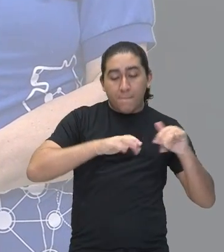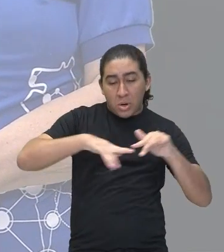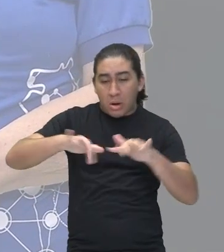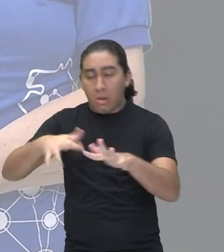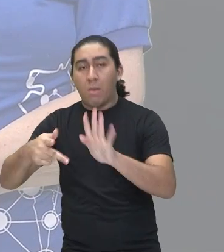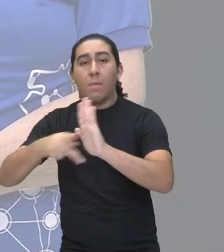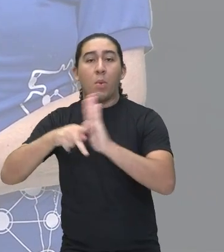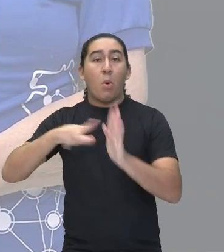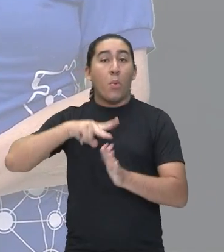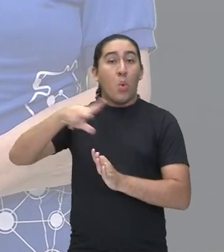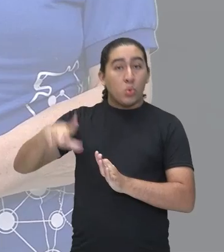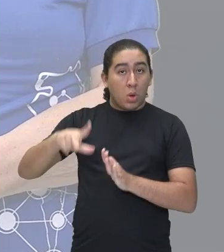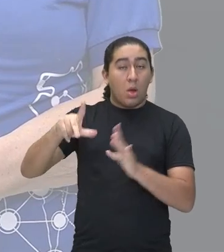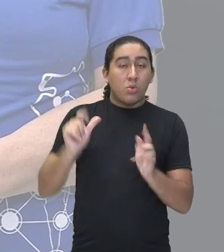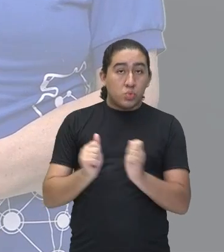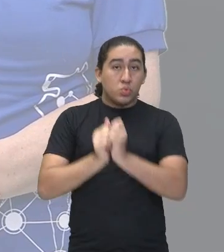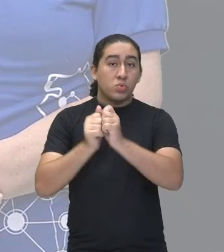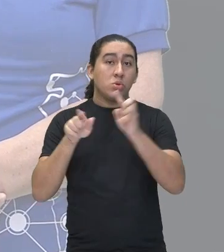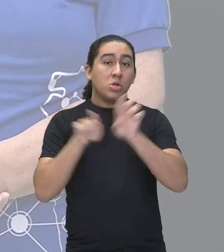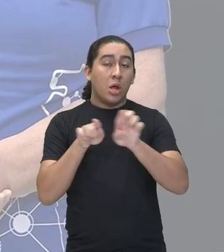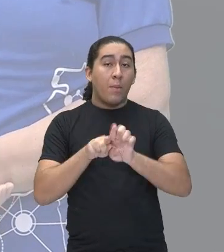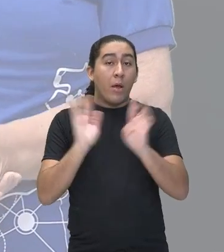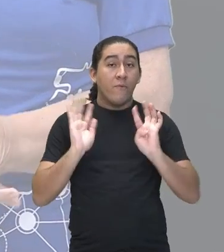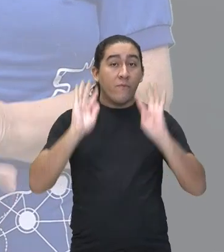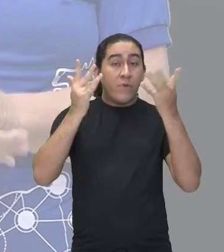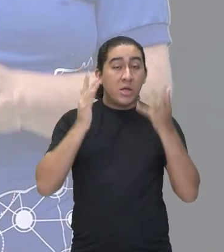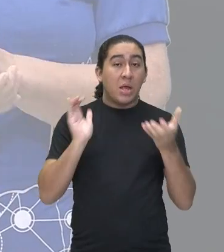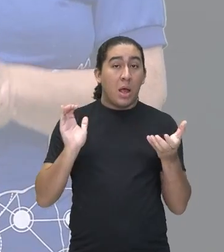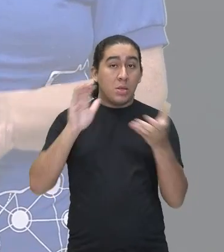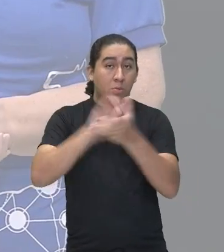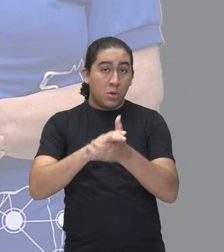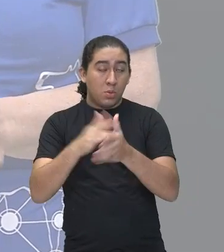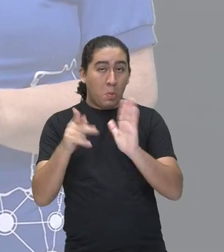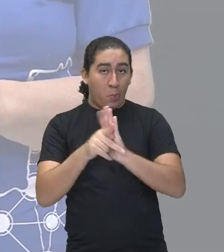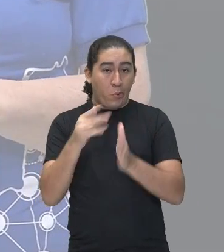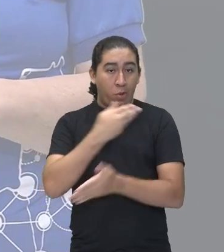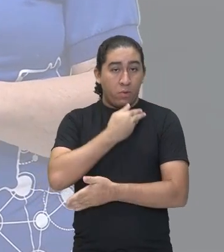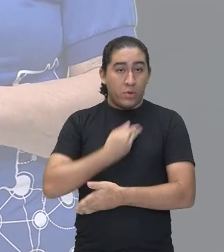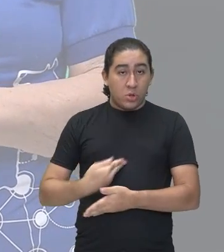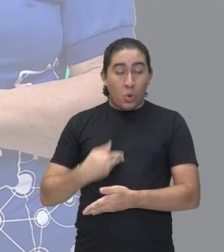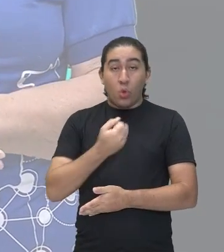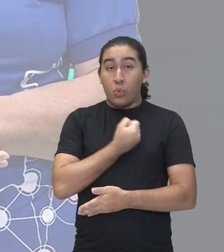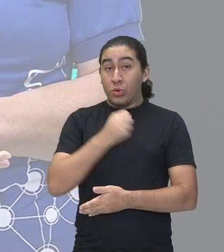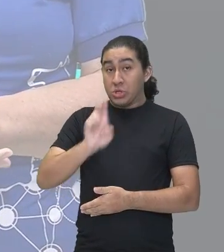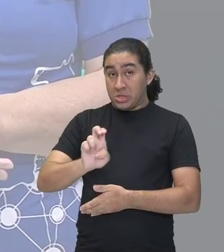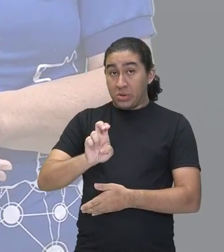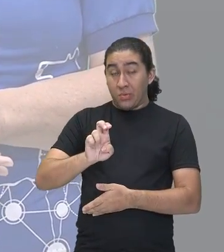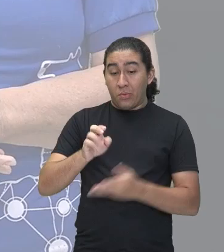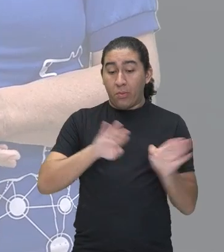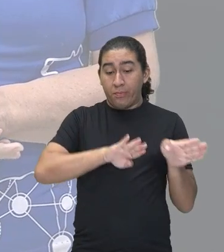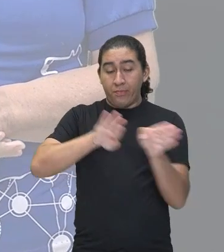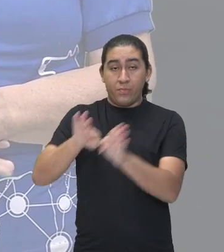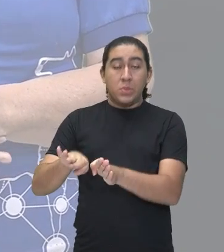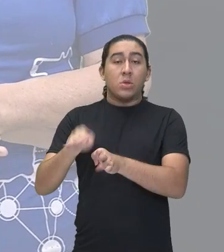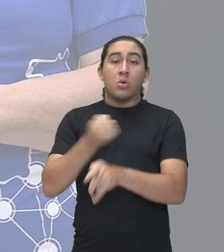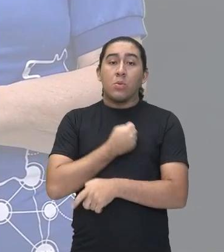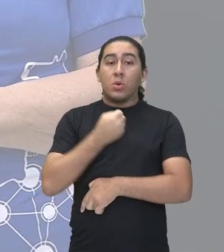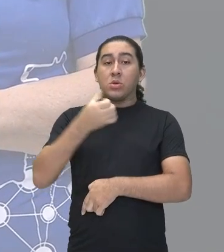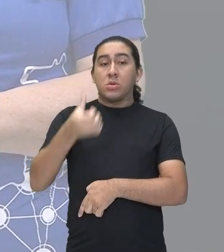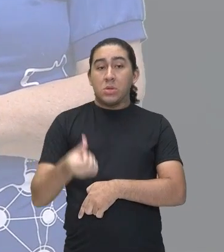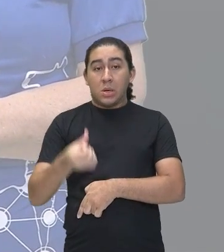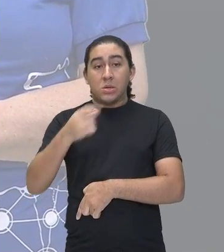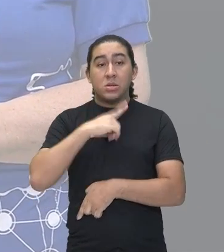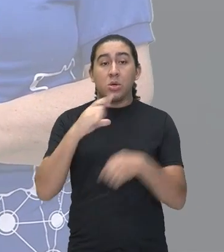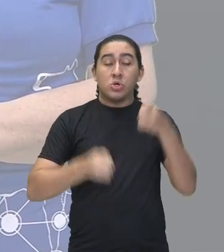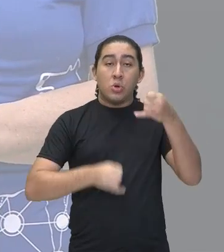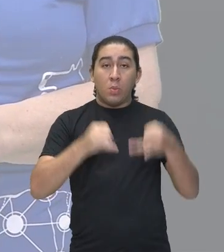Portugal, festa de casamento do governador, na carta 5. Na carta 6, em que se conta o resto